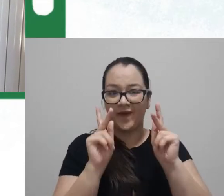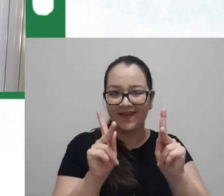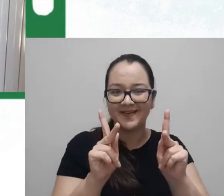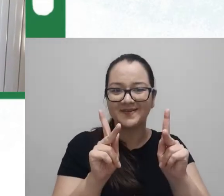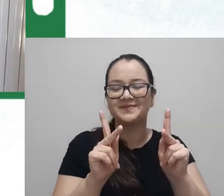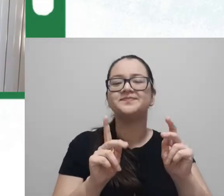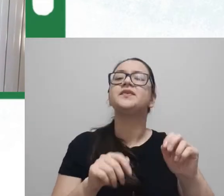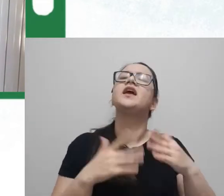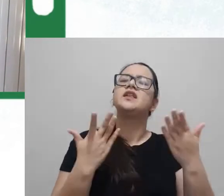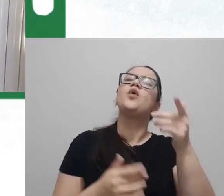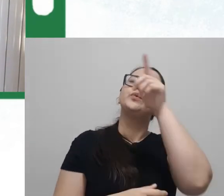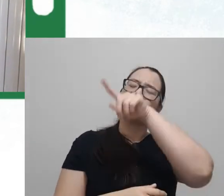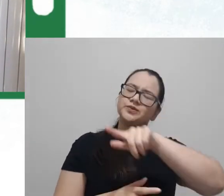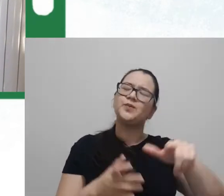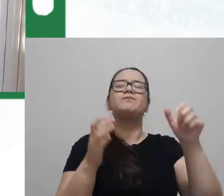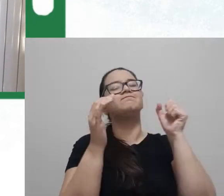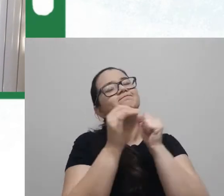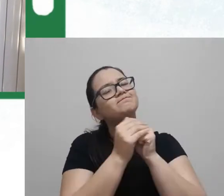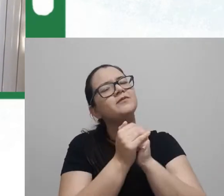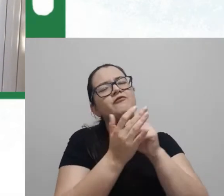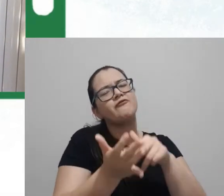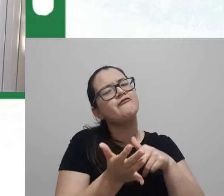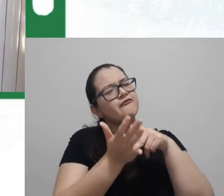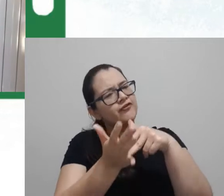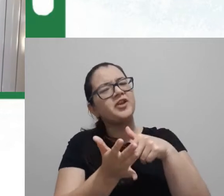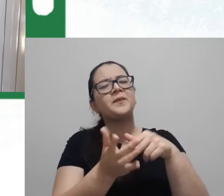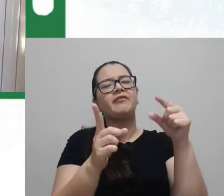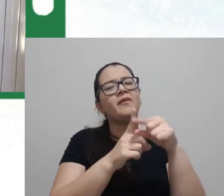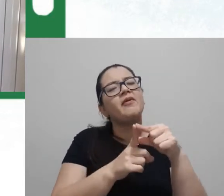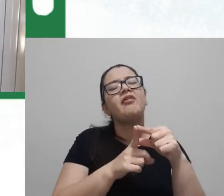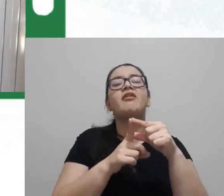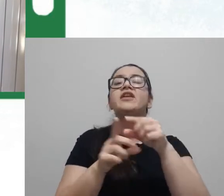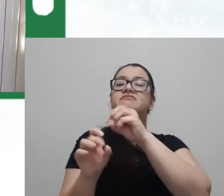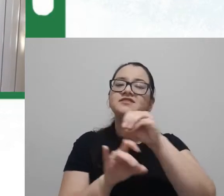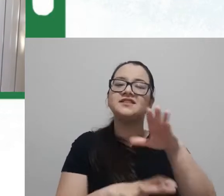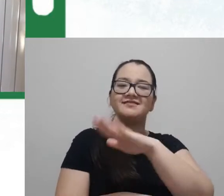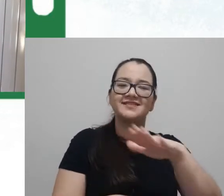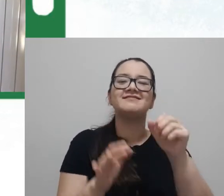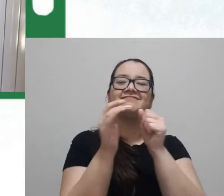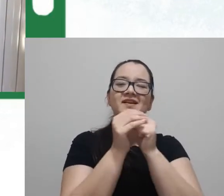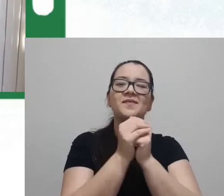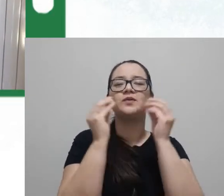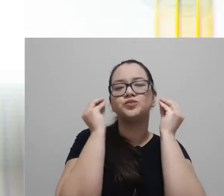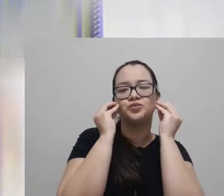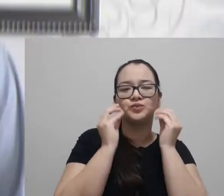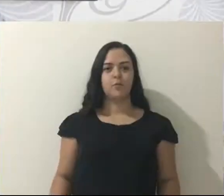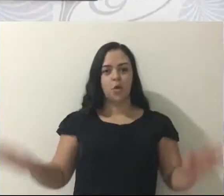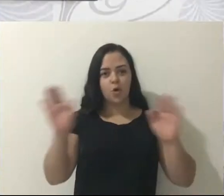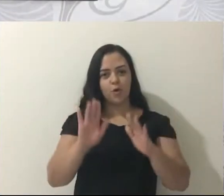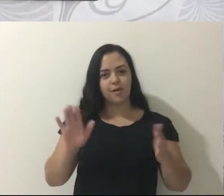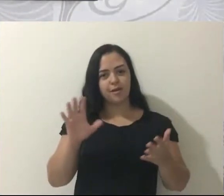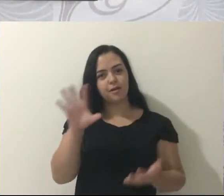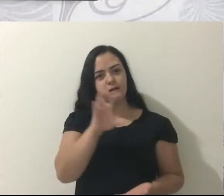pessoal? Continuem em oração, continuem firmes na palavra do Senhor e no ensino às nossas crianças. Amém e um beijo. Olá,